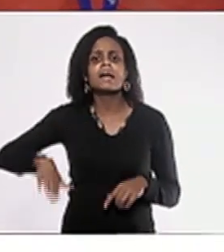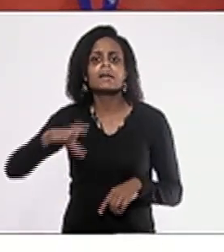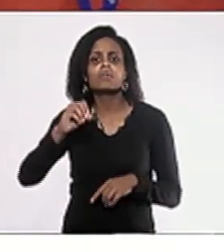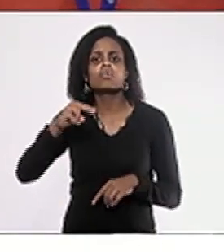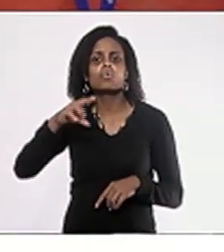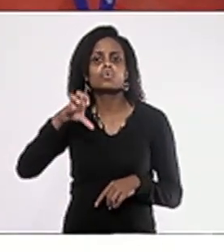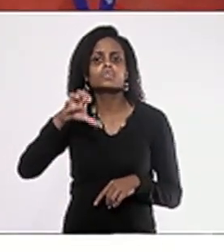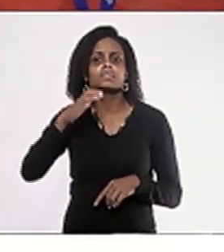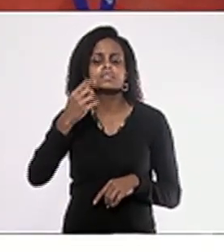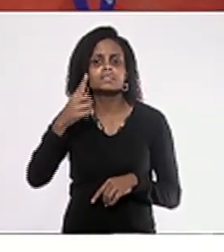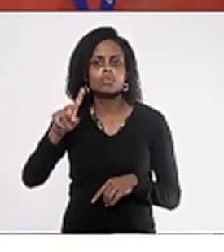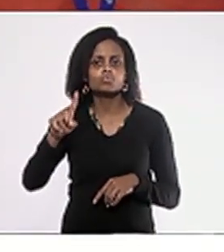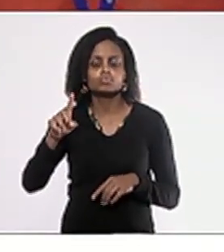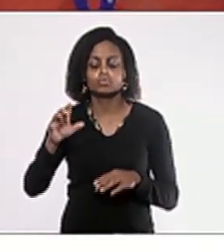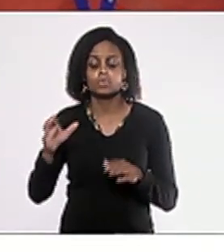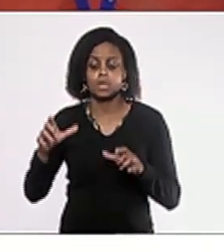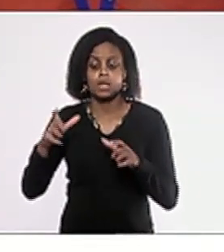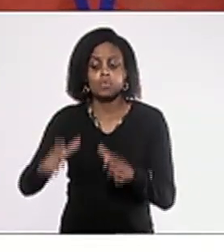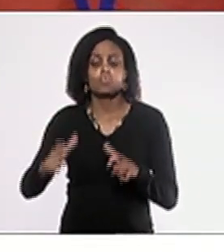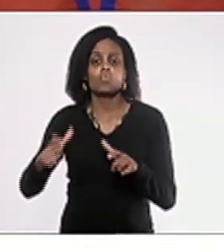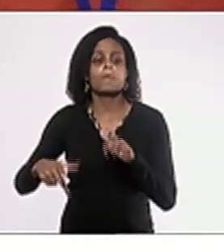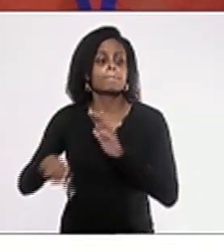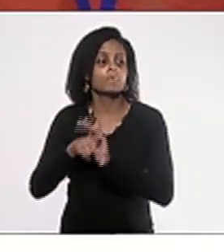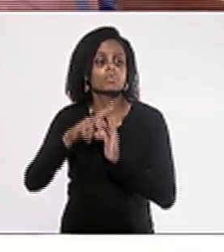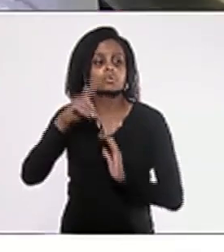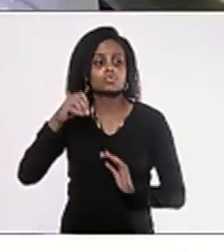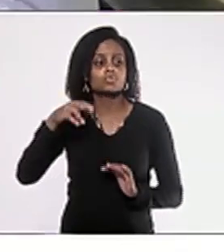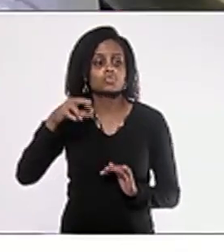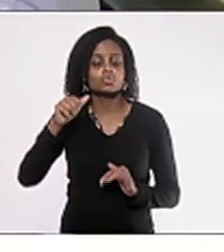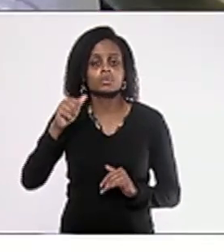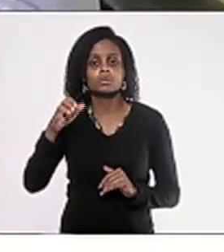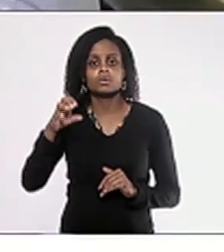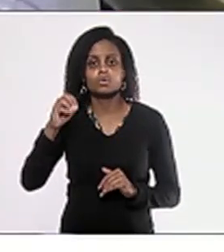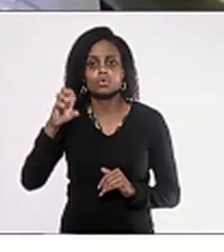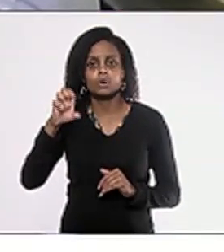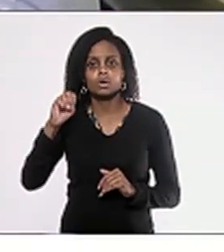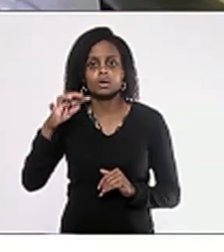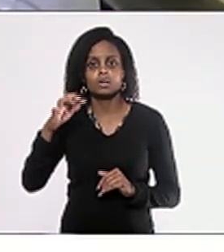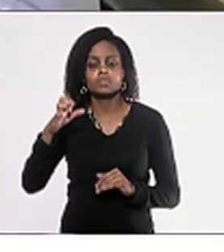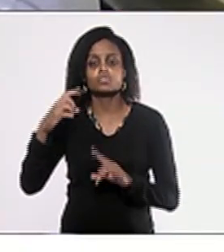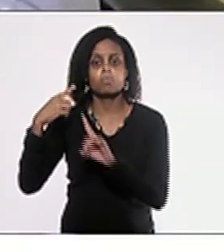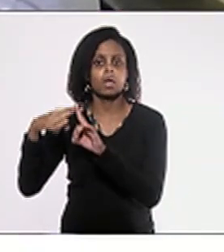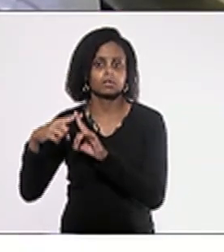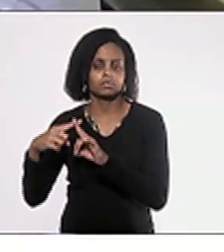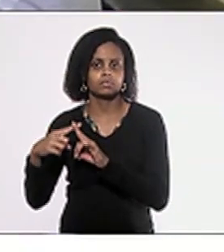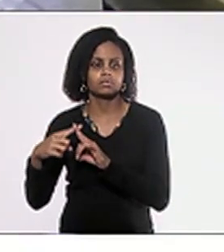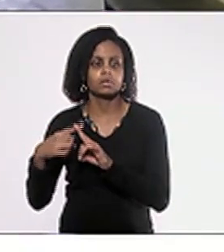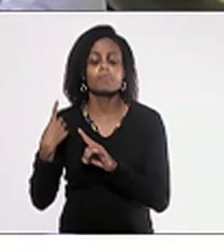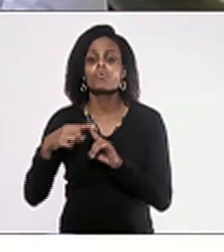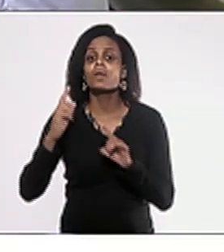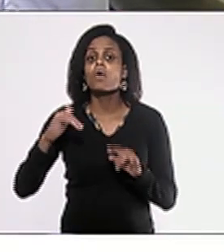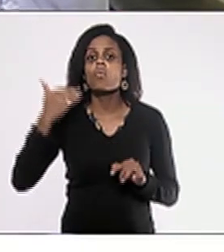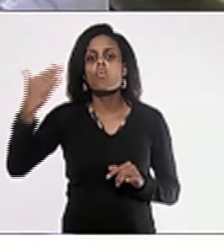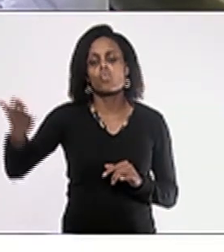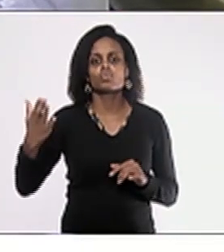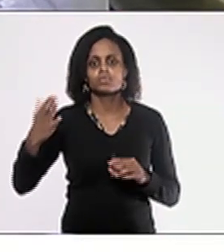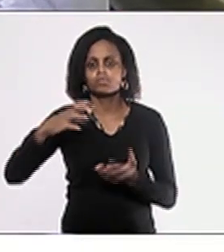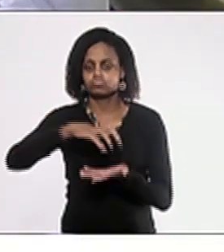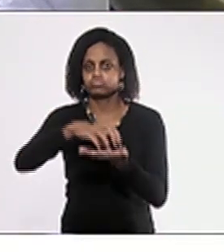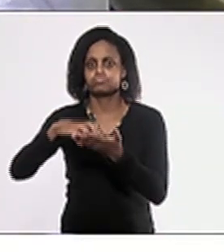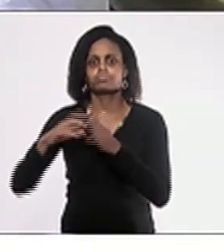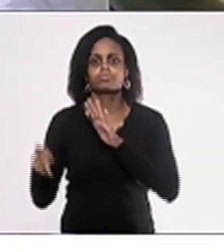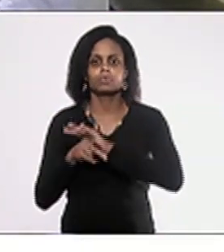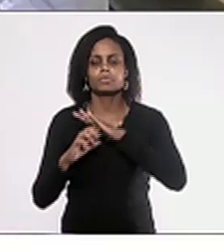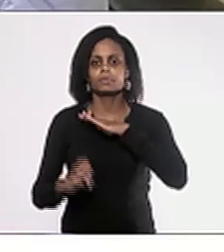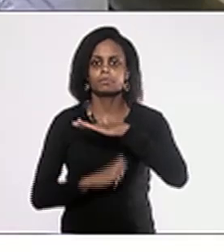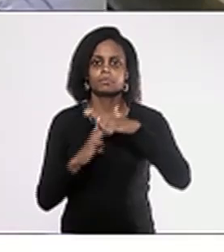Oeste mais, não é? A pergunta é relacionada à parte que é uma outra área da empresa. Essa pergunta